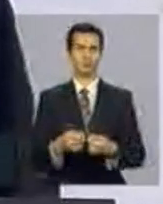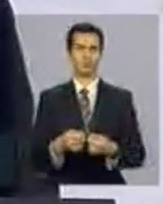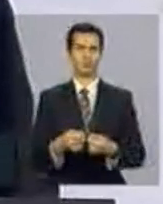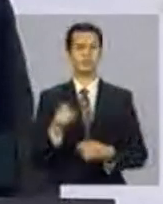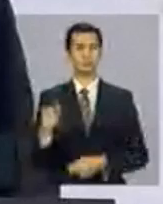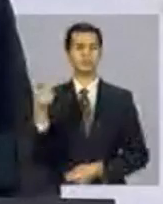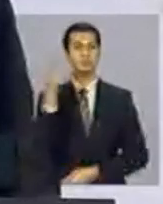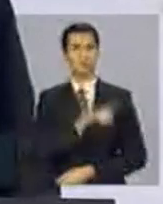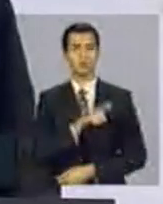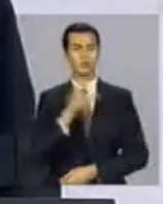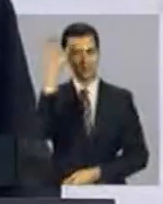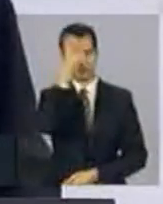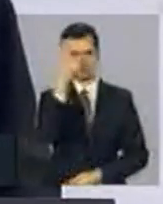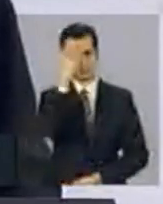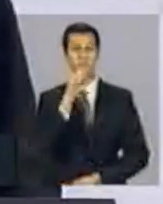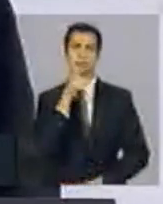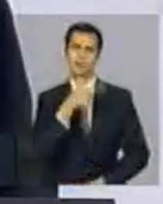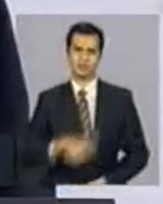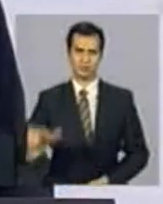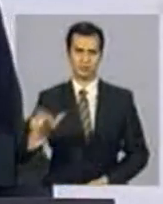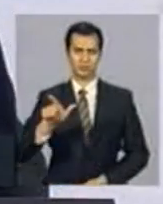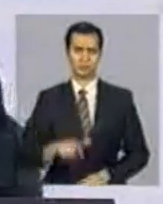acesso ao domínio de uma segunda língua.